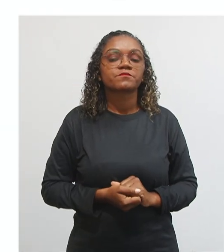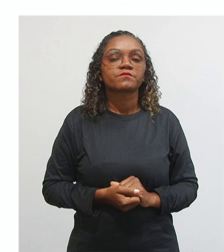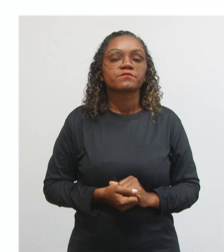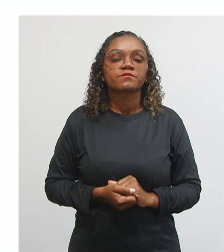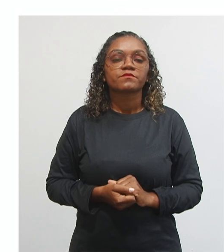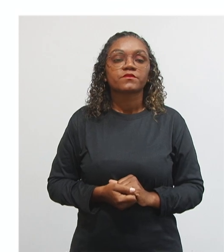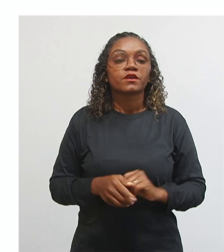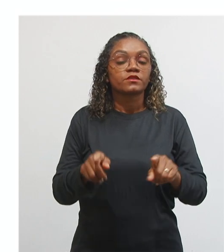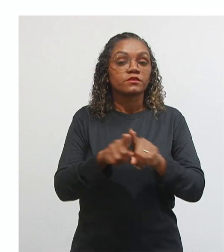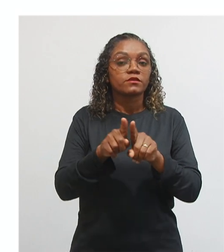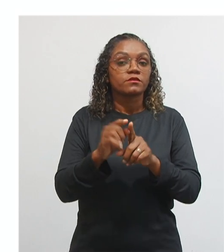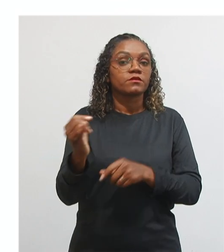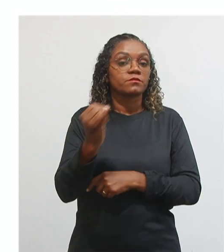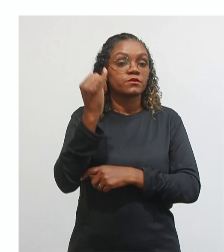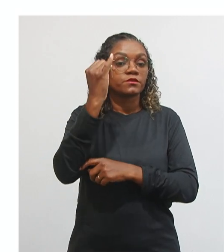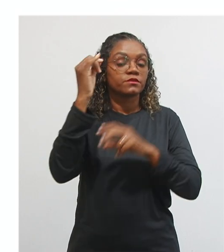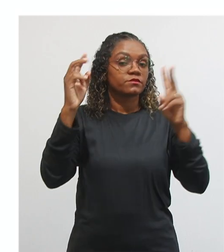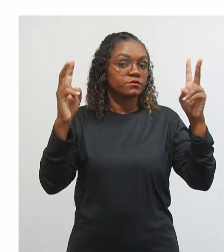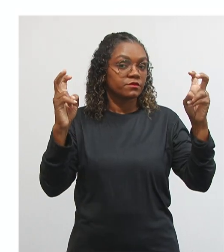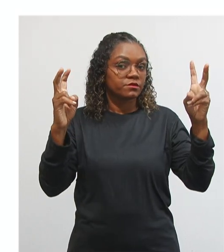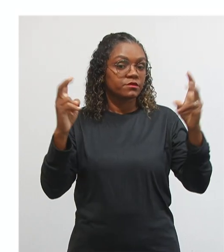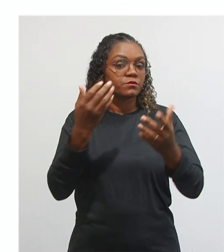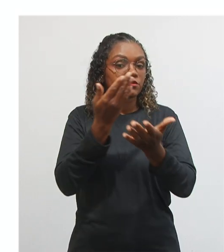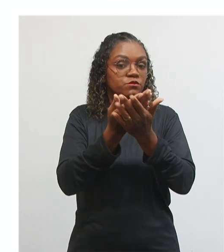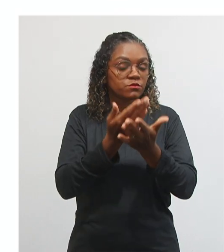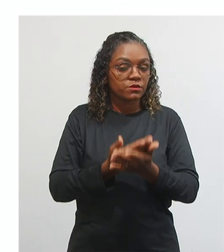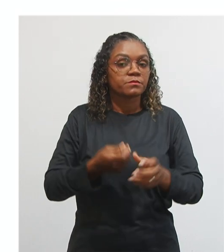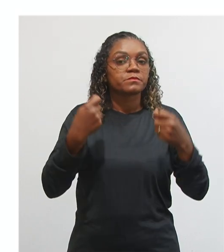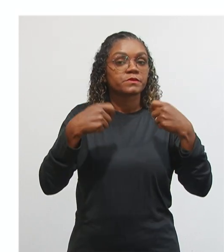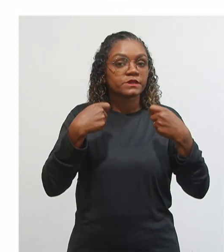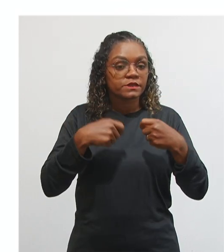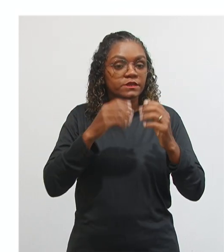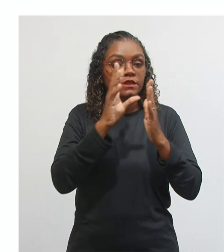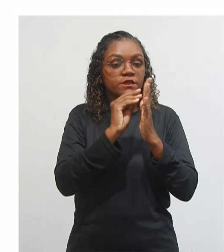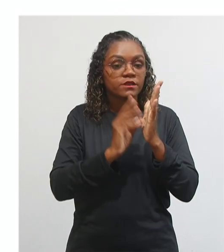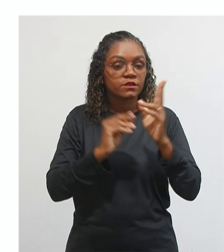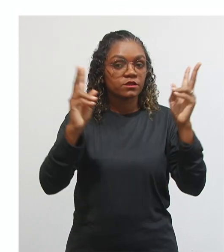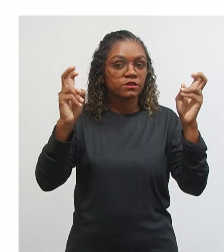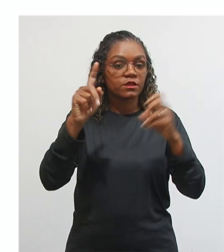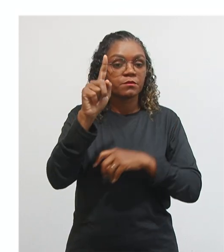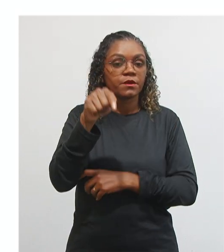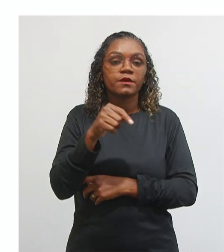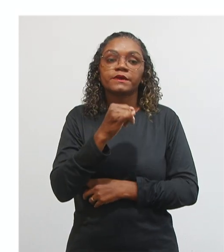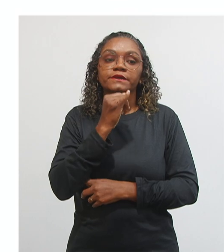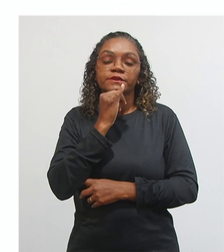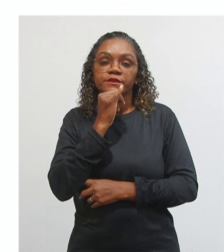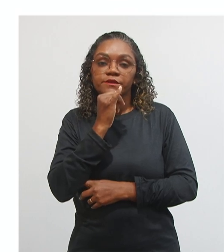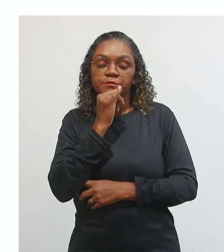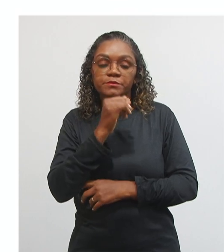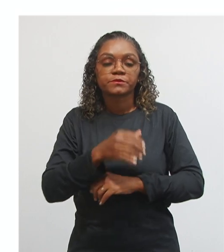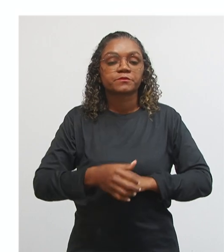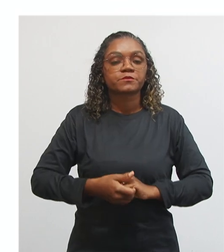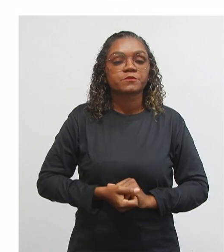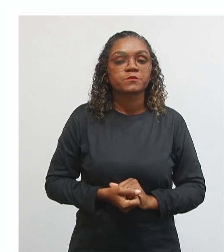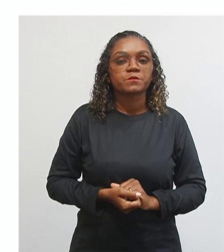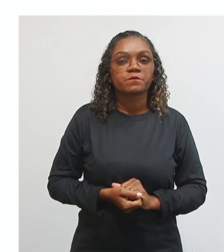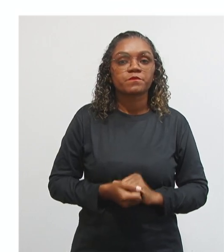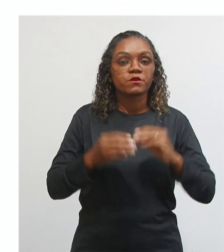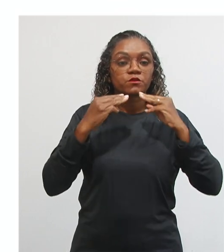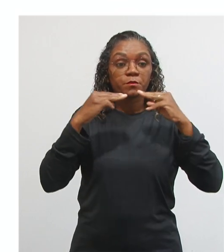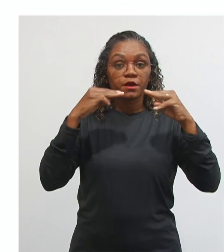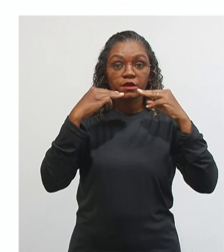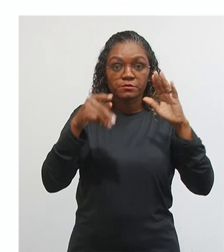Uma coisa importante da gente estudar no marketing, e daí a gente vai ver na questão aqui do marketing público, no marketing